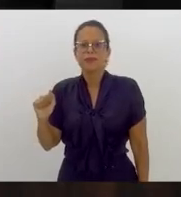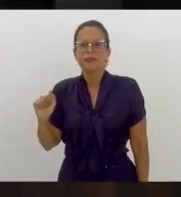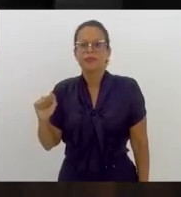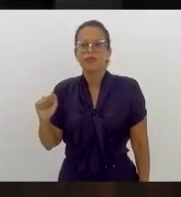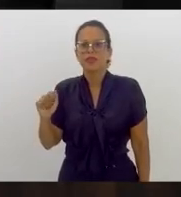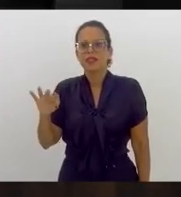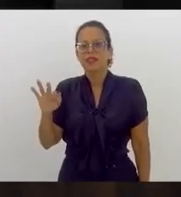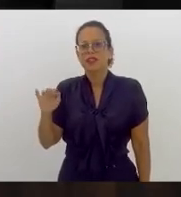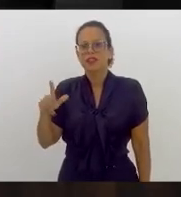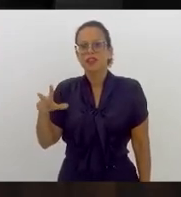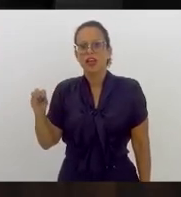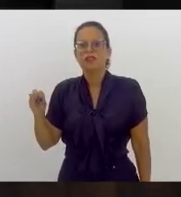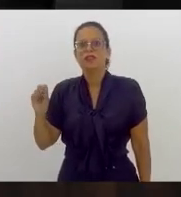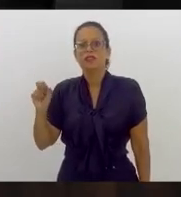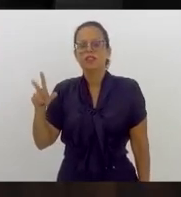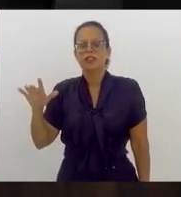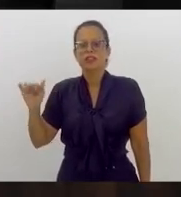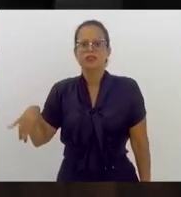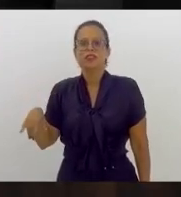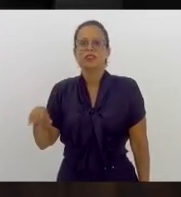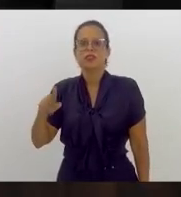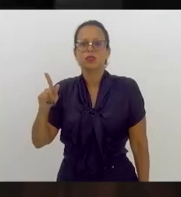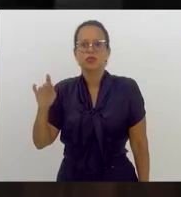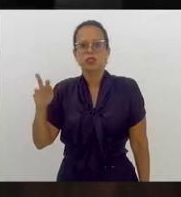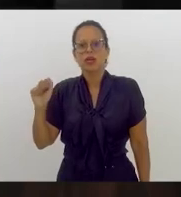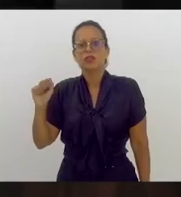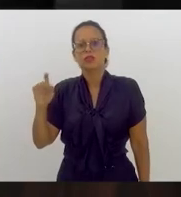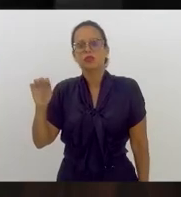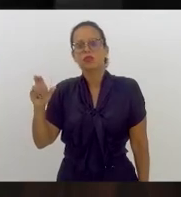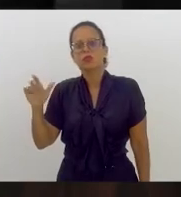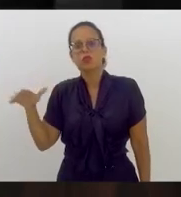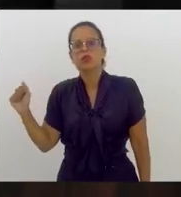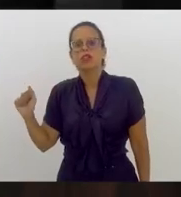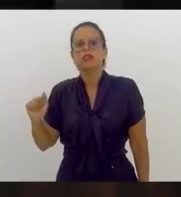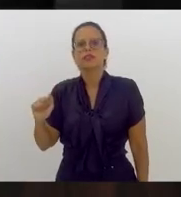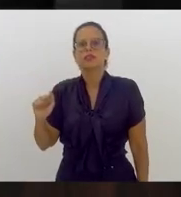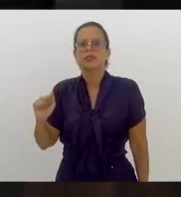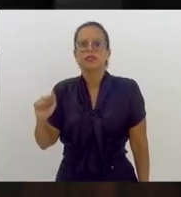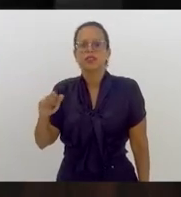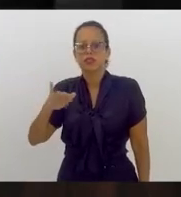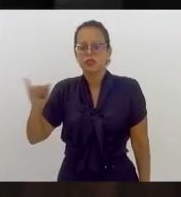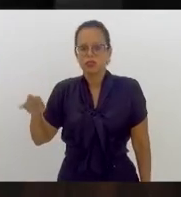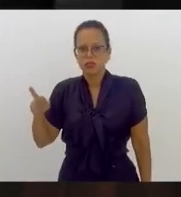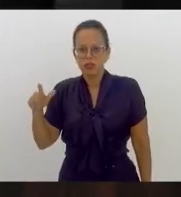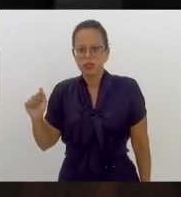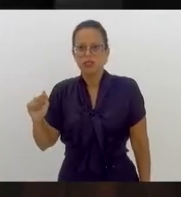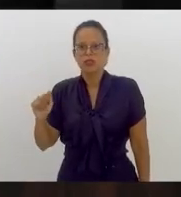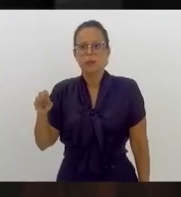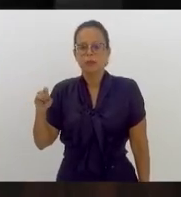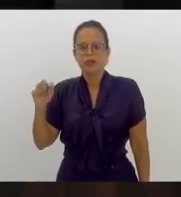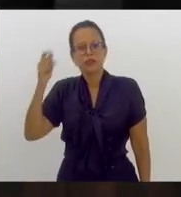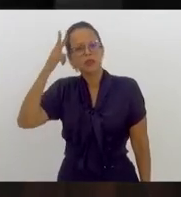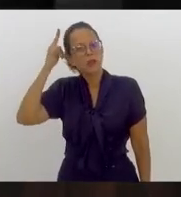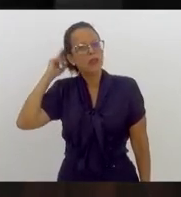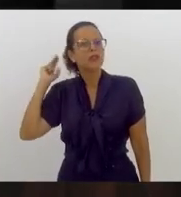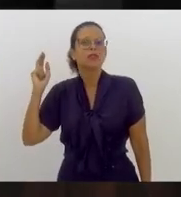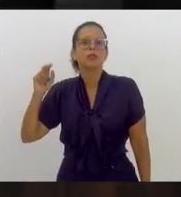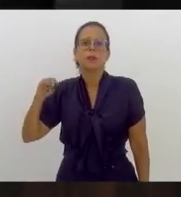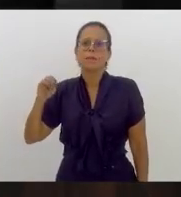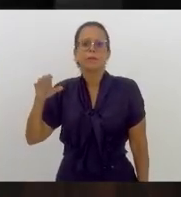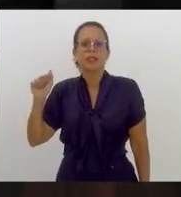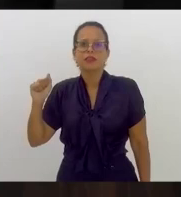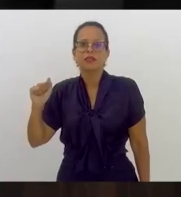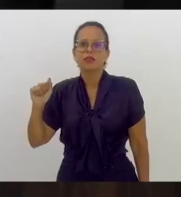Flávio Serafini, Gustavo Tutuca, Jair Bittencourt, Jorge Felipe Neto, Marcelo Cabeleireiro, Marcelo Dino,